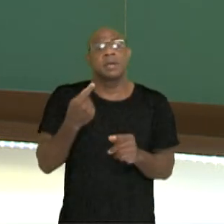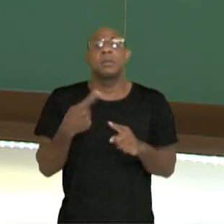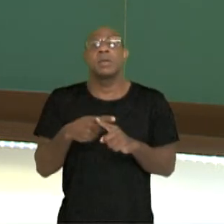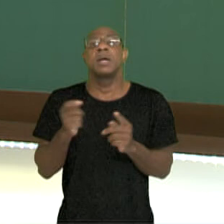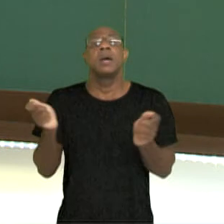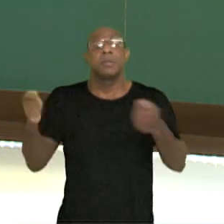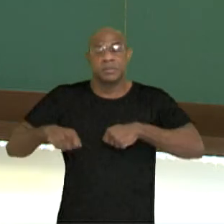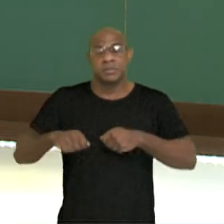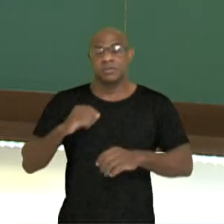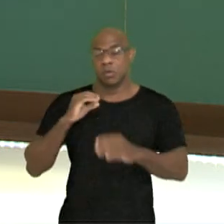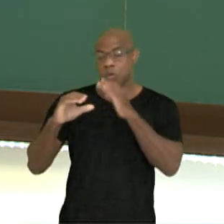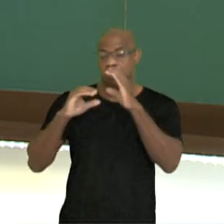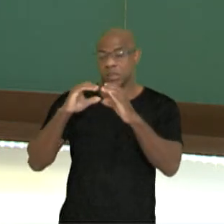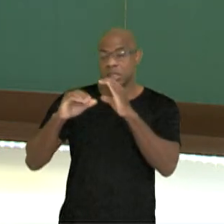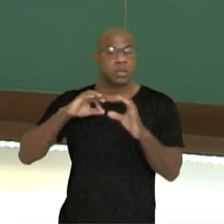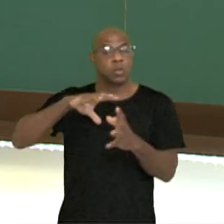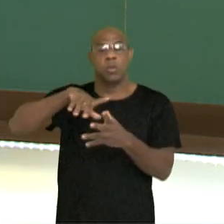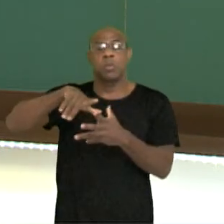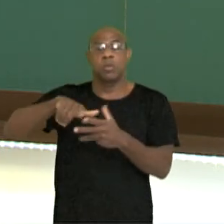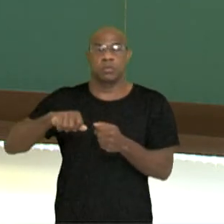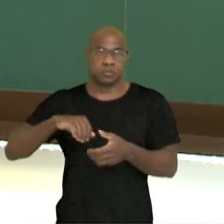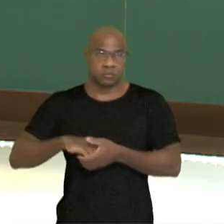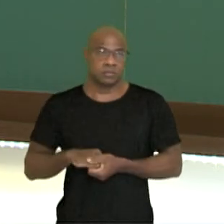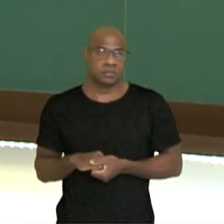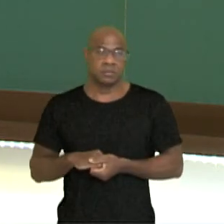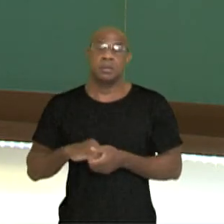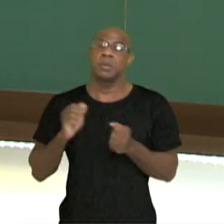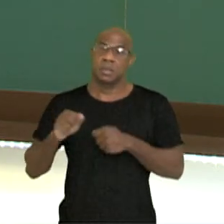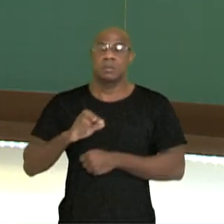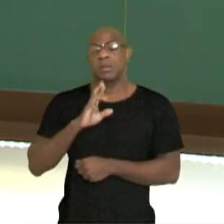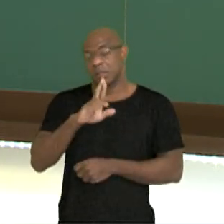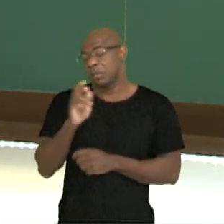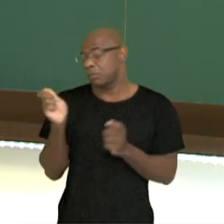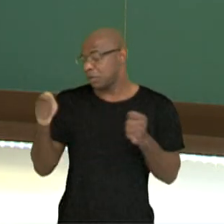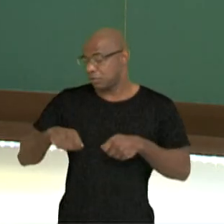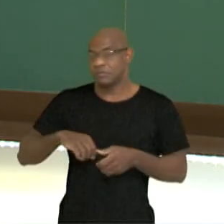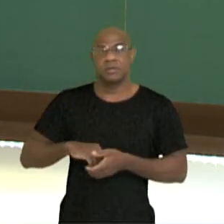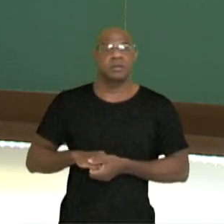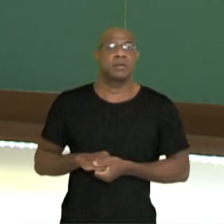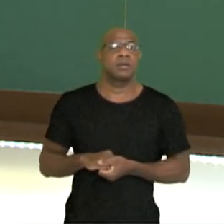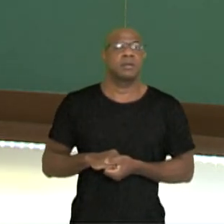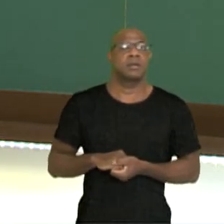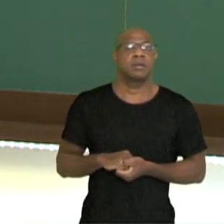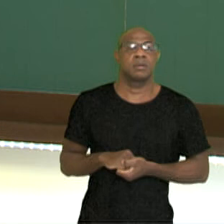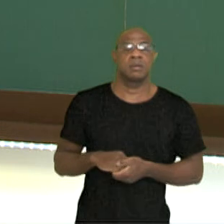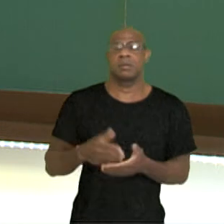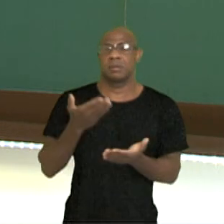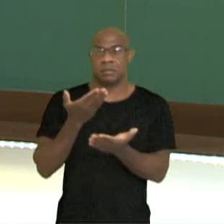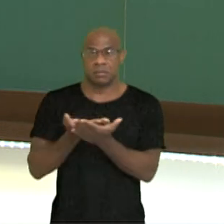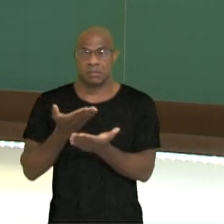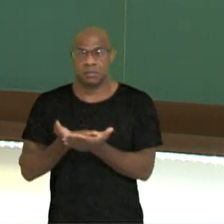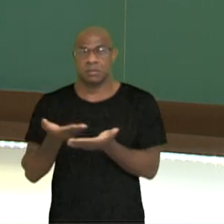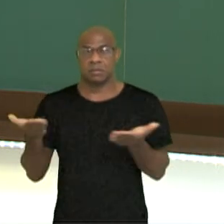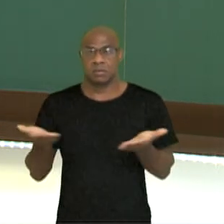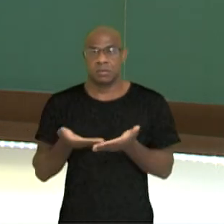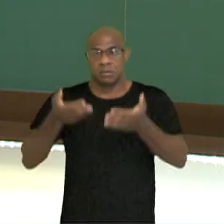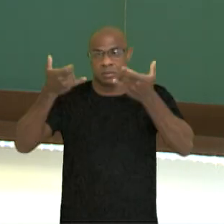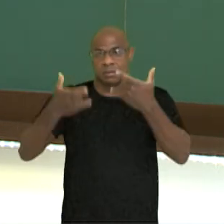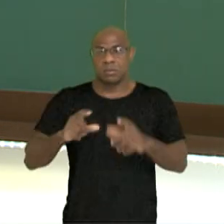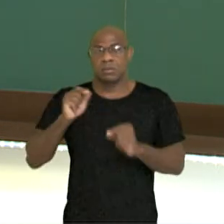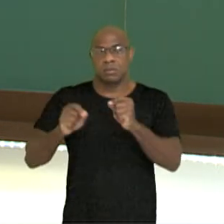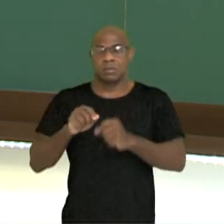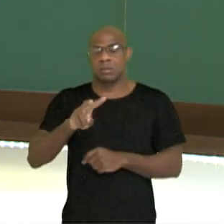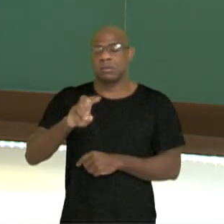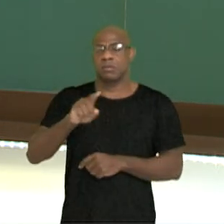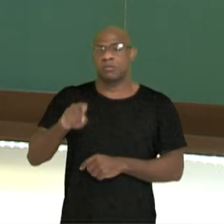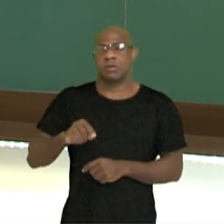me comunique com o mundo, né? Poderia ser uma resposta possível. Gente, nessa aula, então, a gente trabalhou mais uma vez com voz passiva e